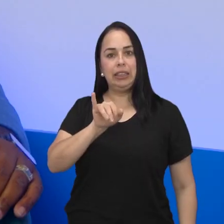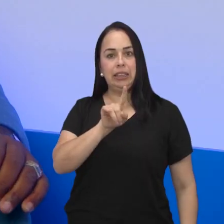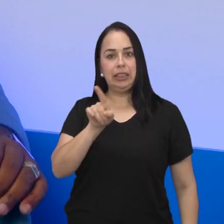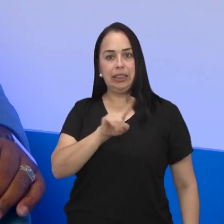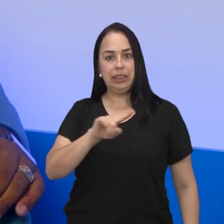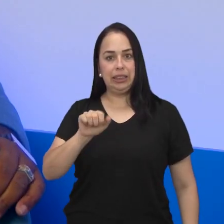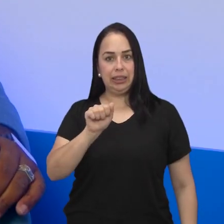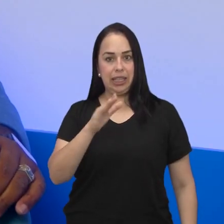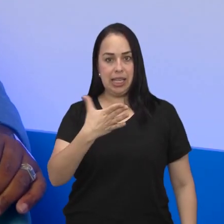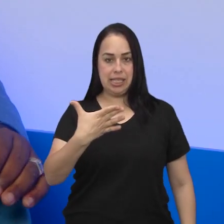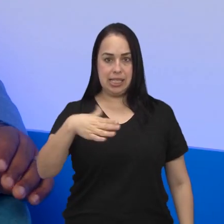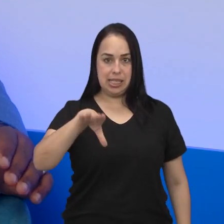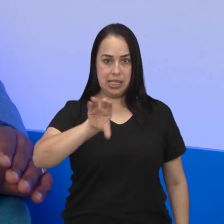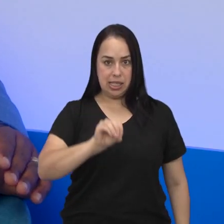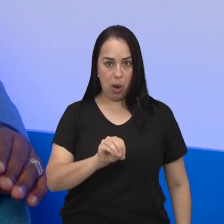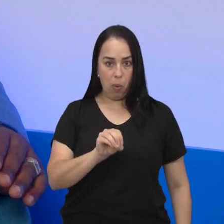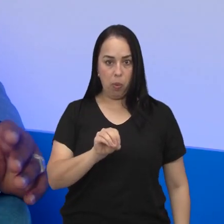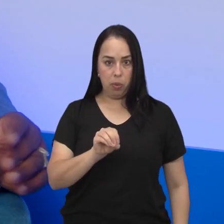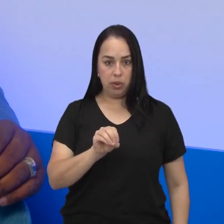eu diria